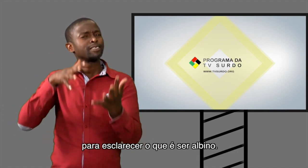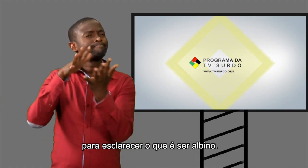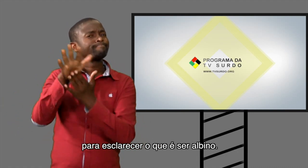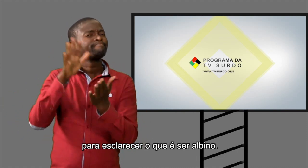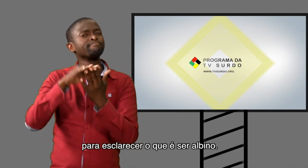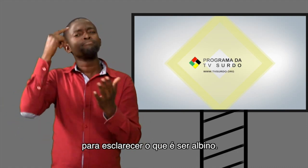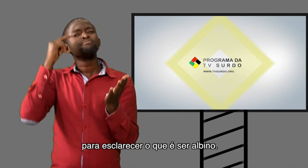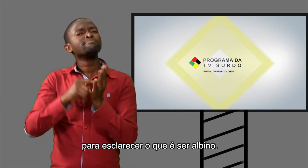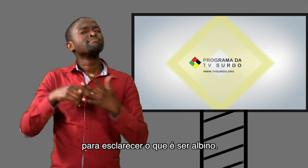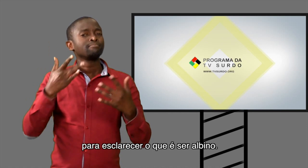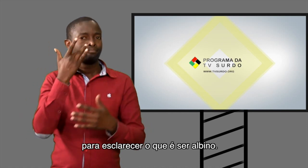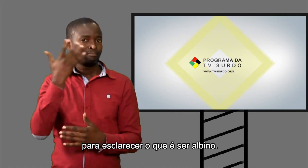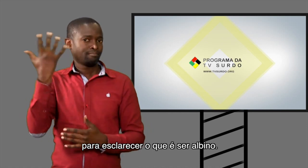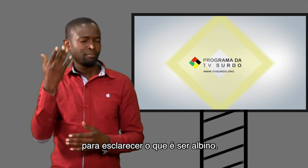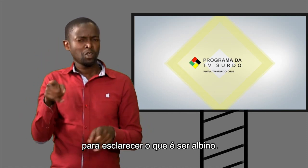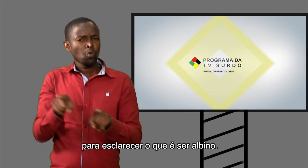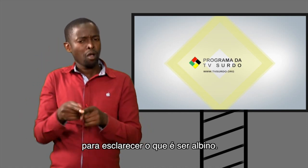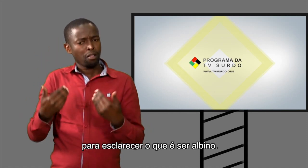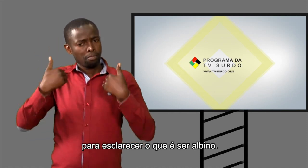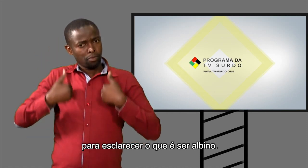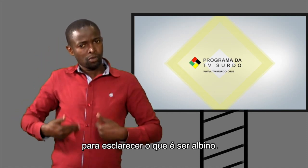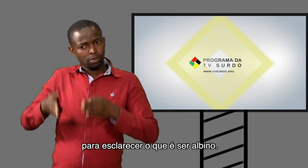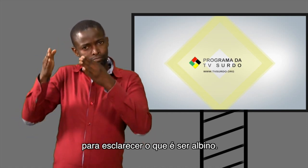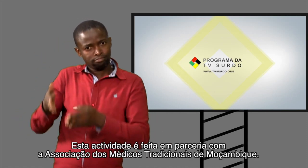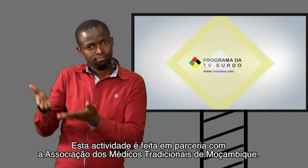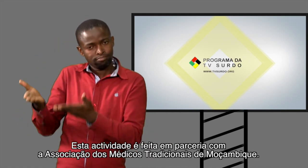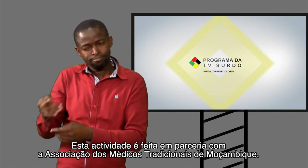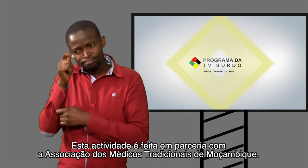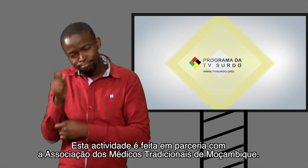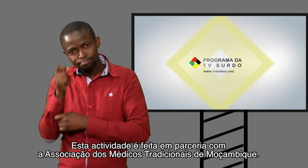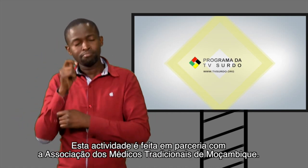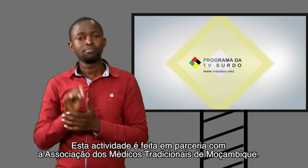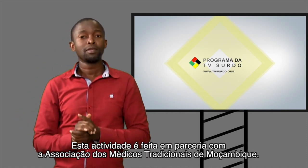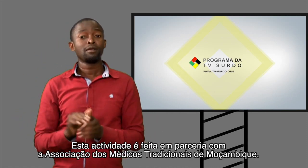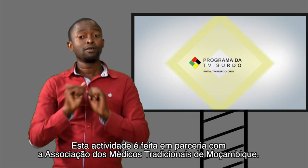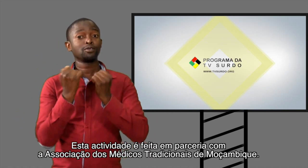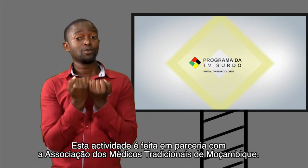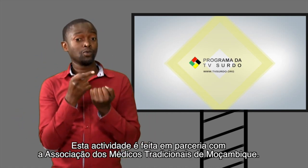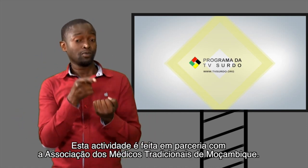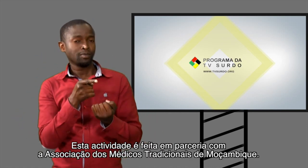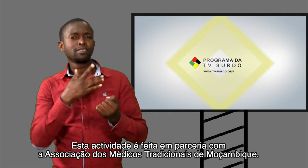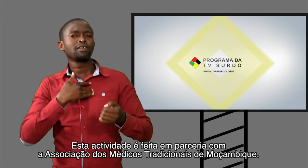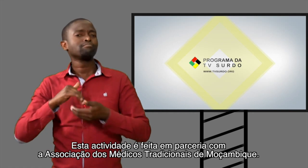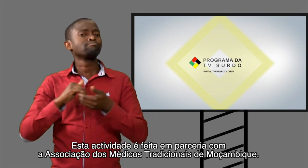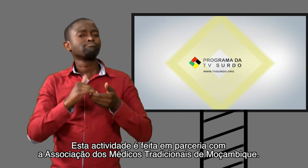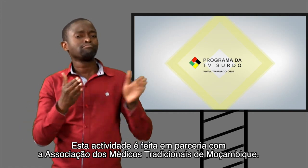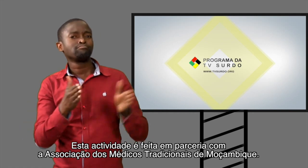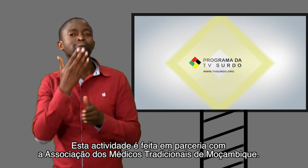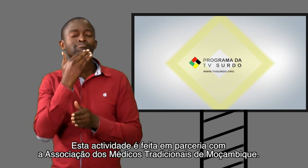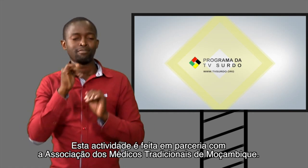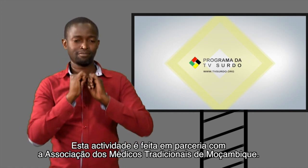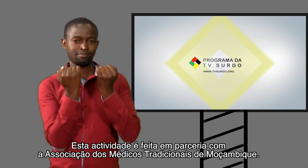locais para esclarecer o que é ser um albino. Esta atividade é feita em parceria com a Associação dos